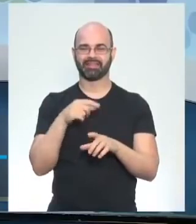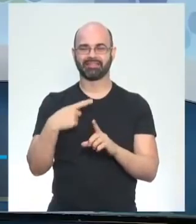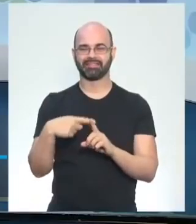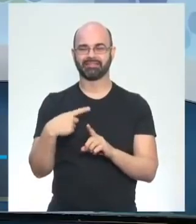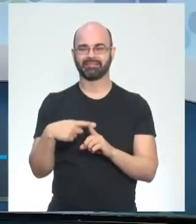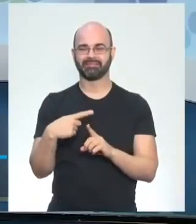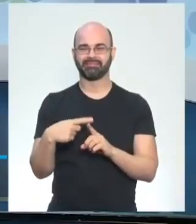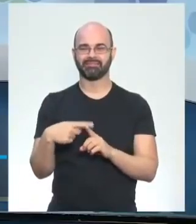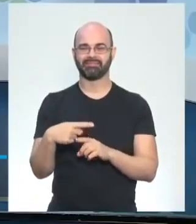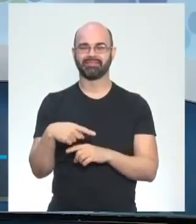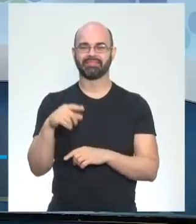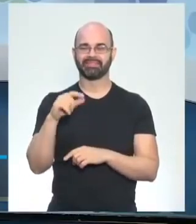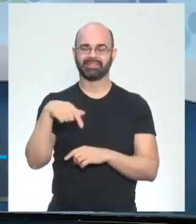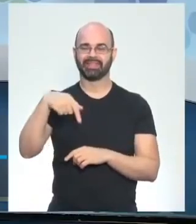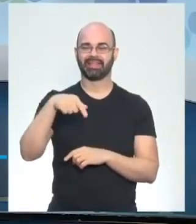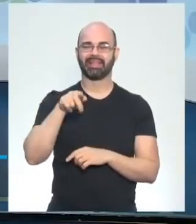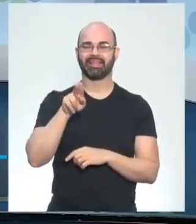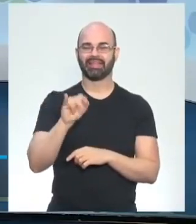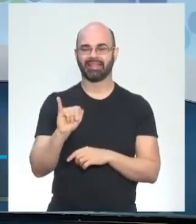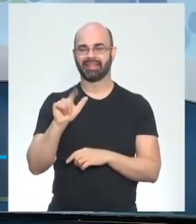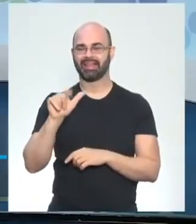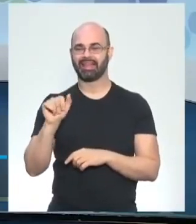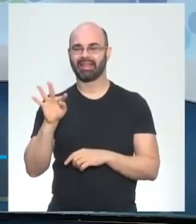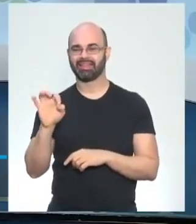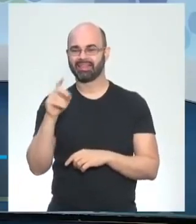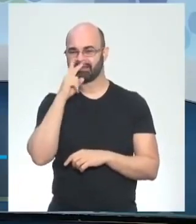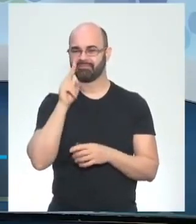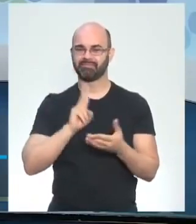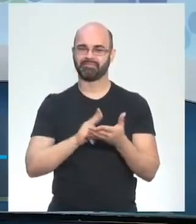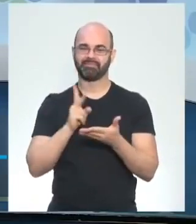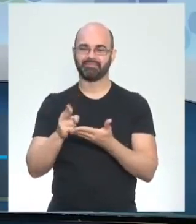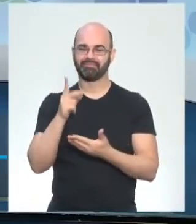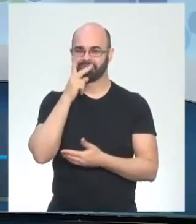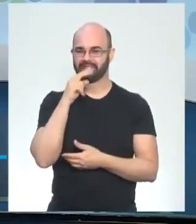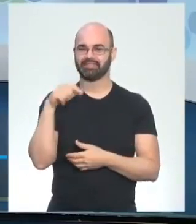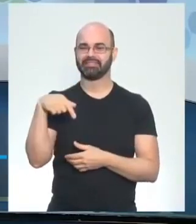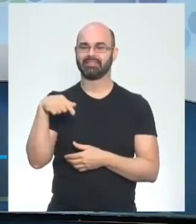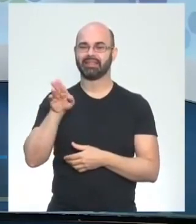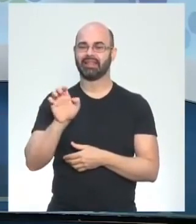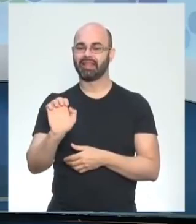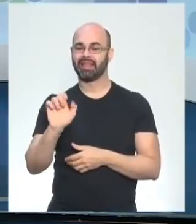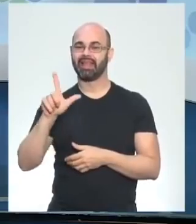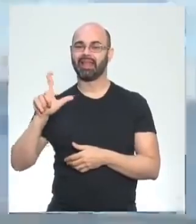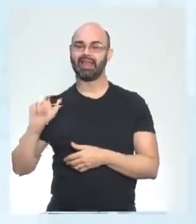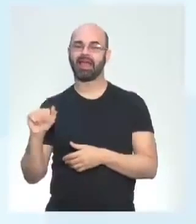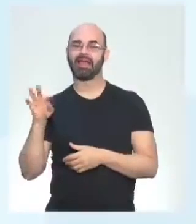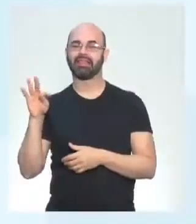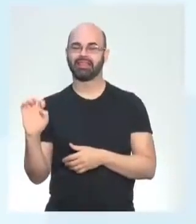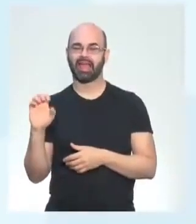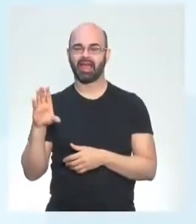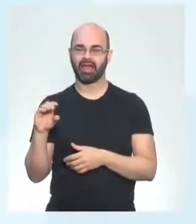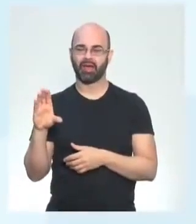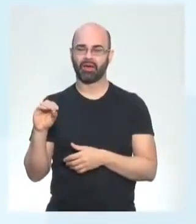só. Quilate, né? É isso aí, É. tá certo. Boa Muito ideia. bom. Foi Pode não, pôr gente, na foi não. telinha para eles, diretor.